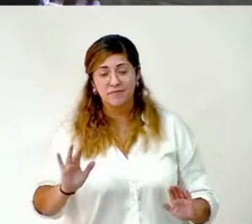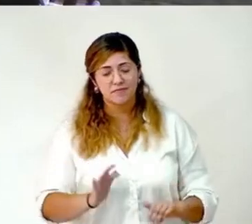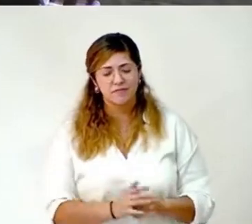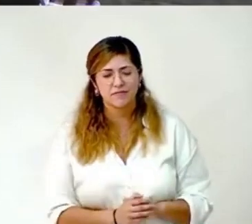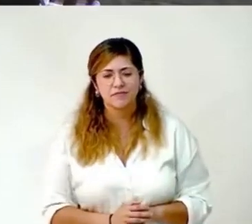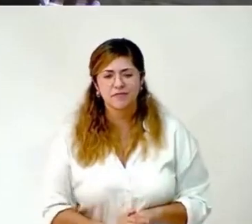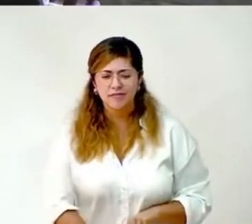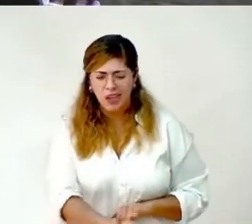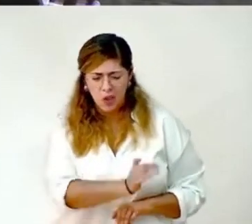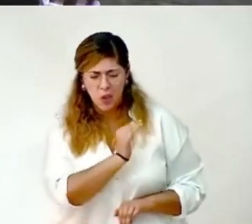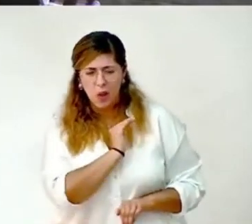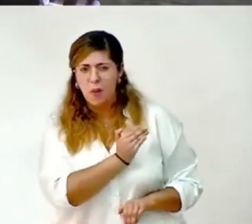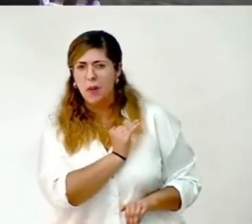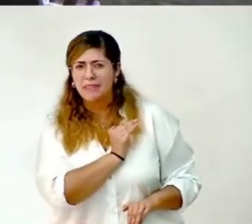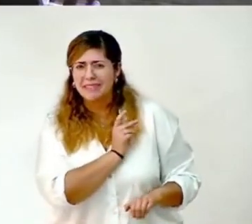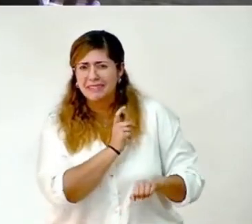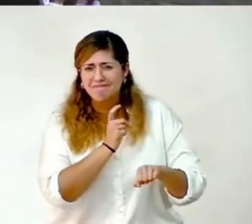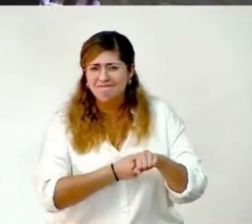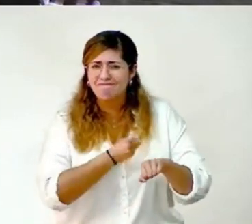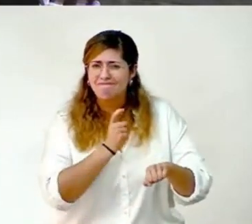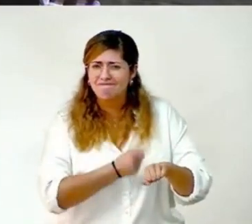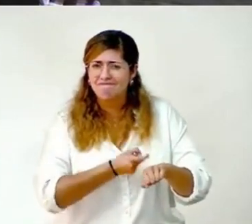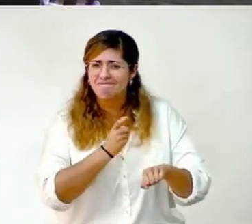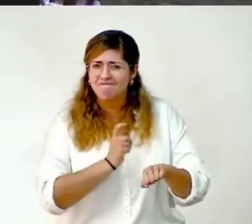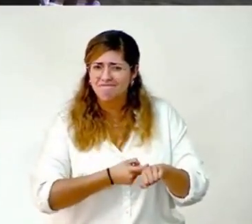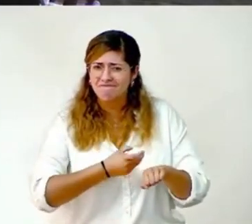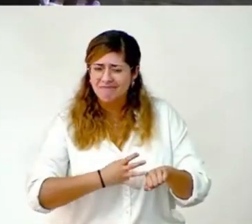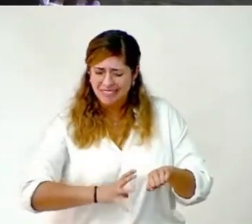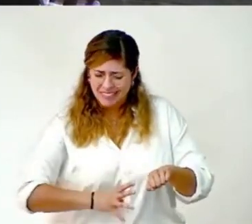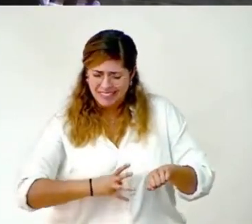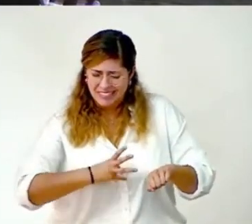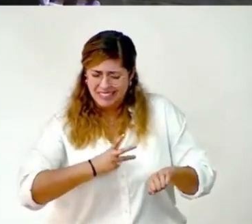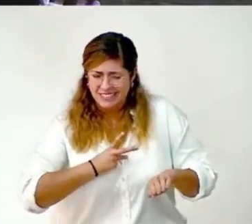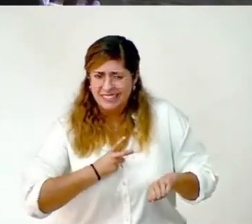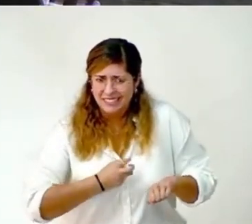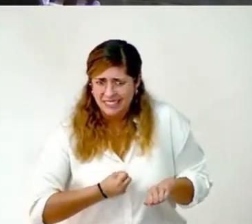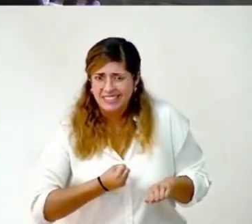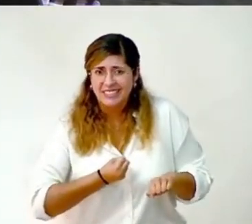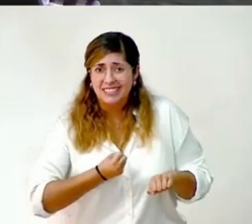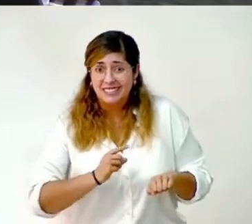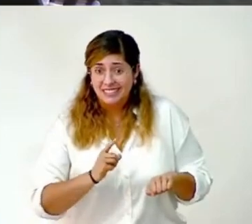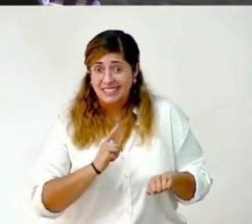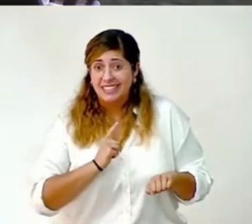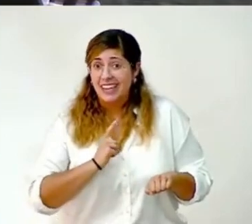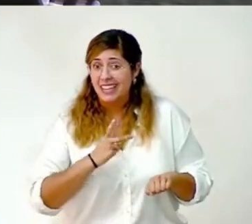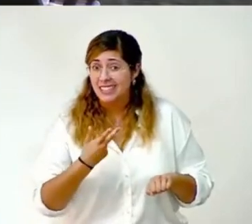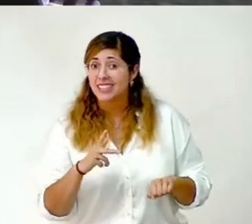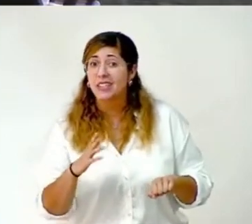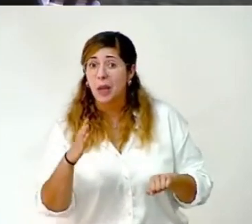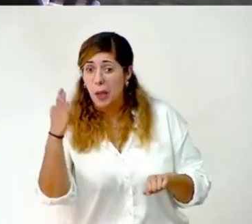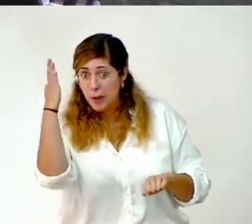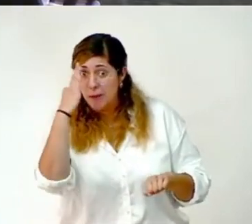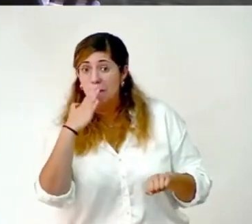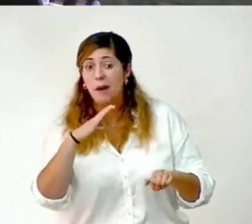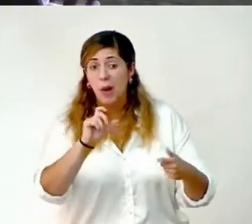o seu coração está amargurado por algo que alguém fez de mal a você.